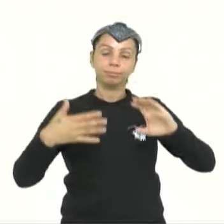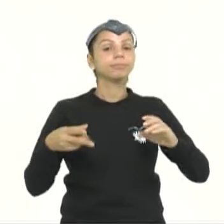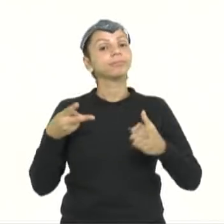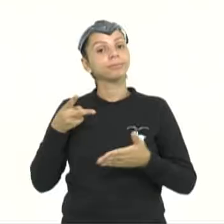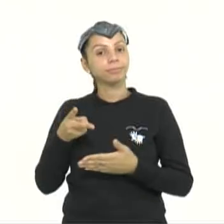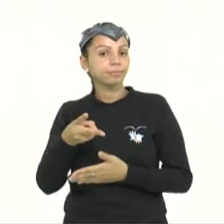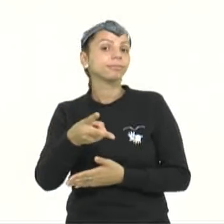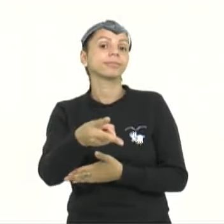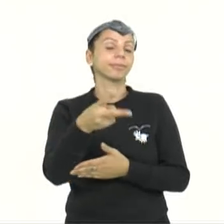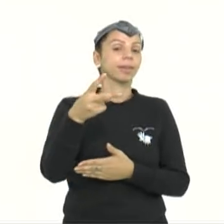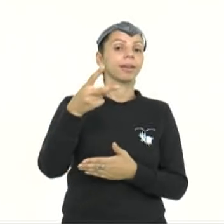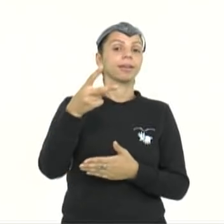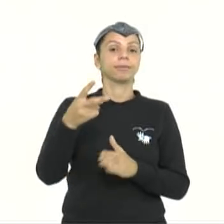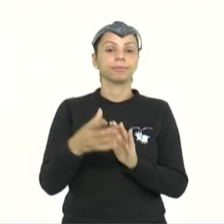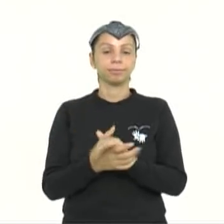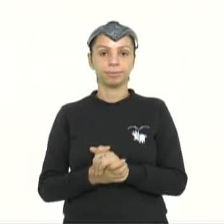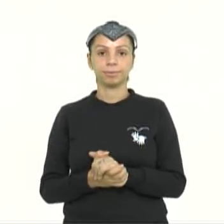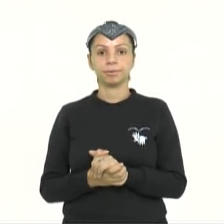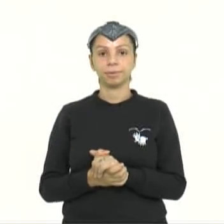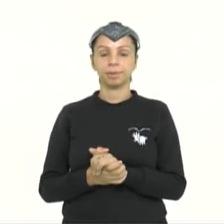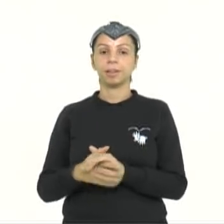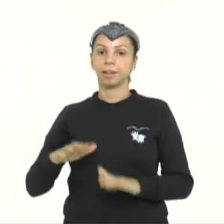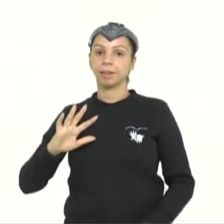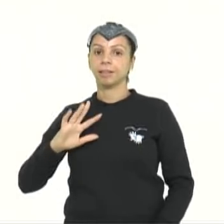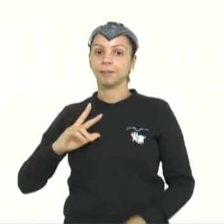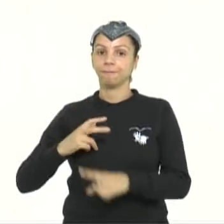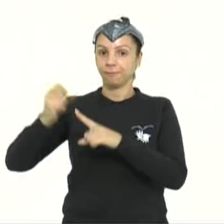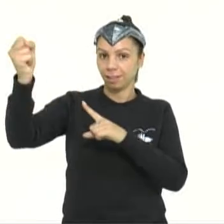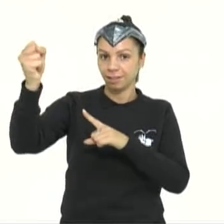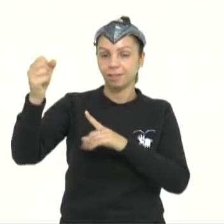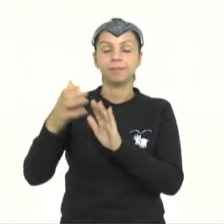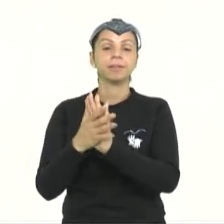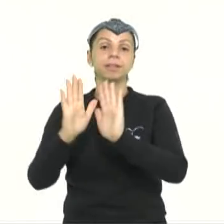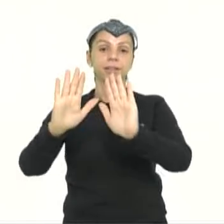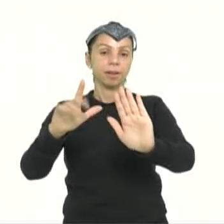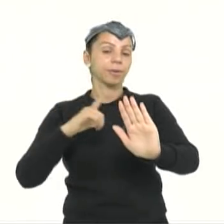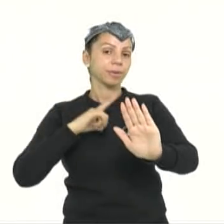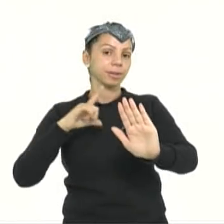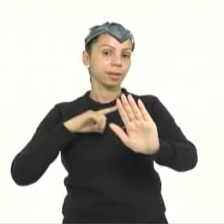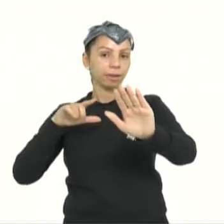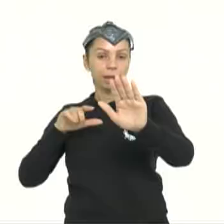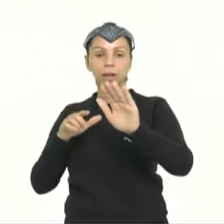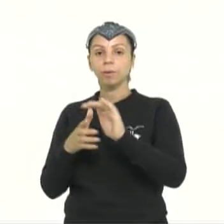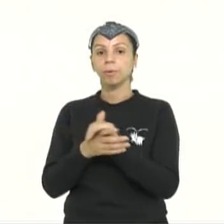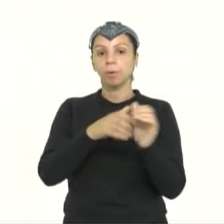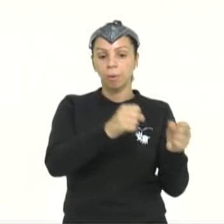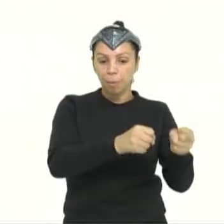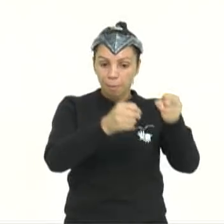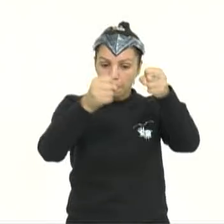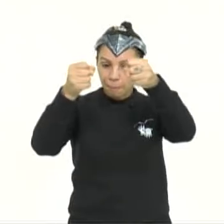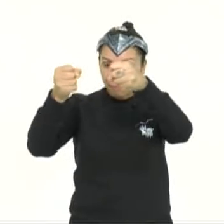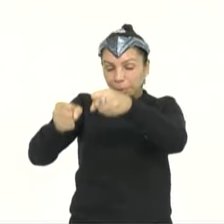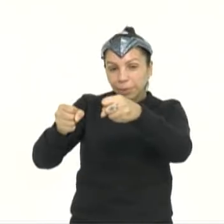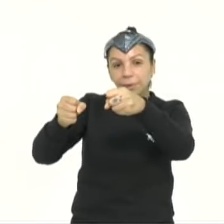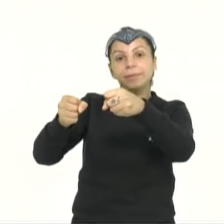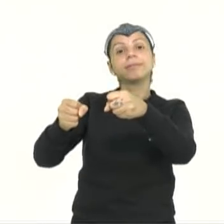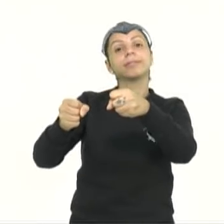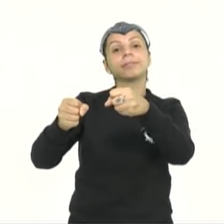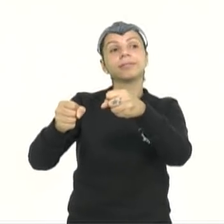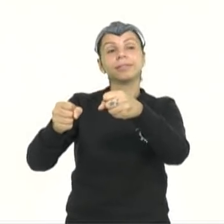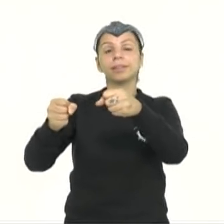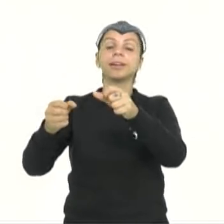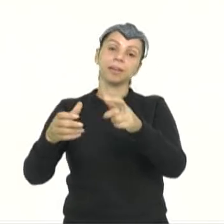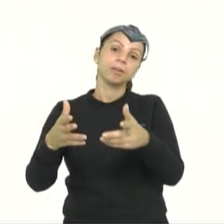sempre obtém sucesso. Lembrando então, se eu tenho um superpoder sobre-humano, eu